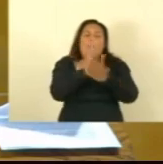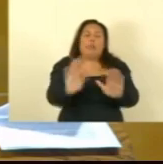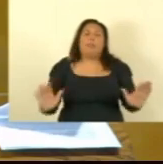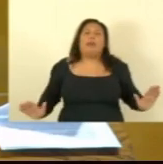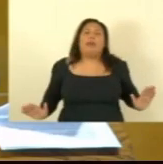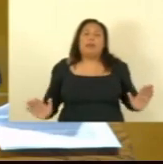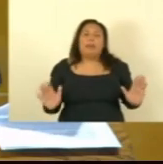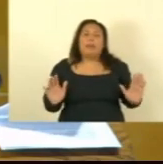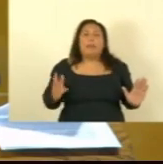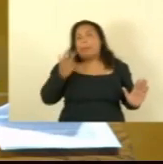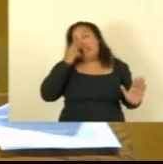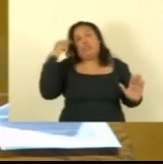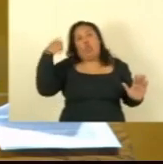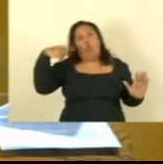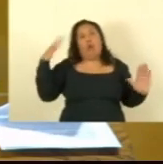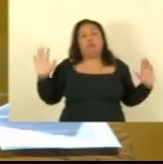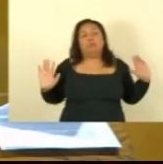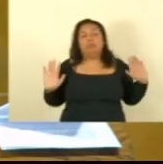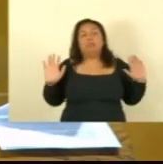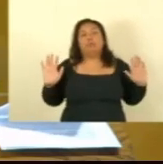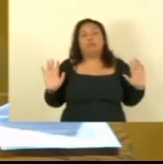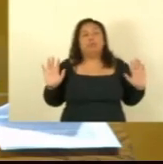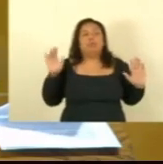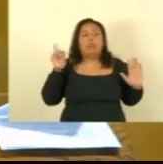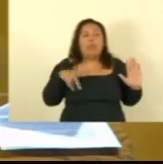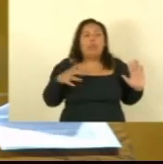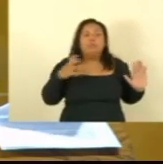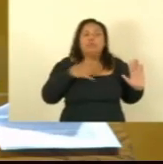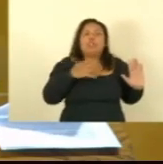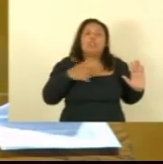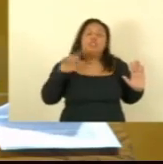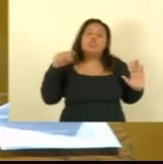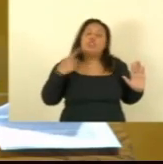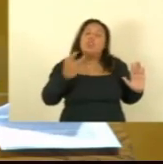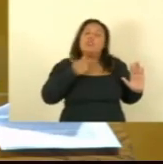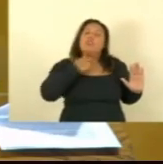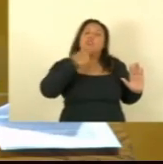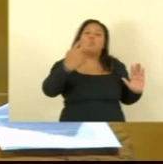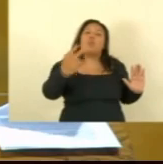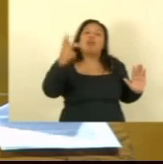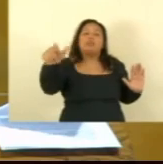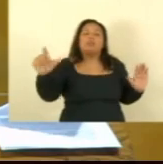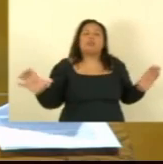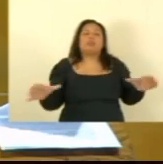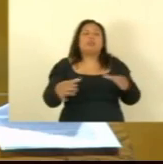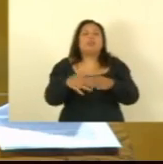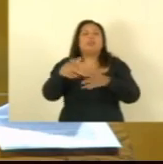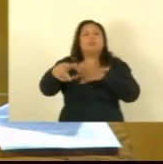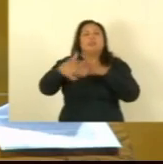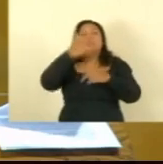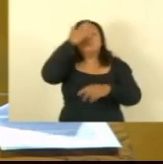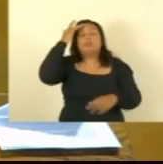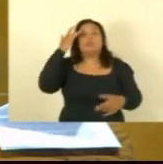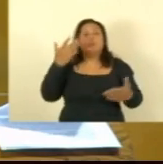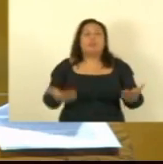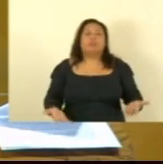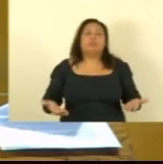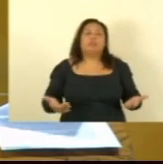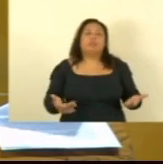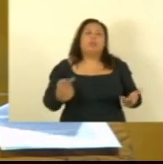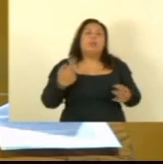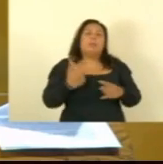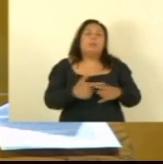só se ele for louco, maluco, é uma forma de nós dar voz a essas pessoas,